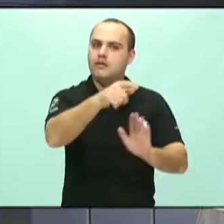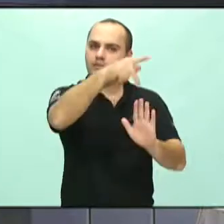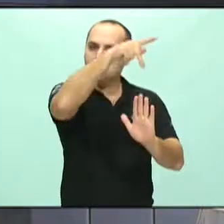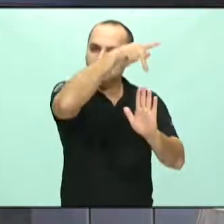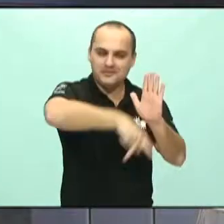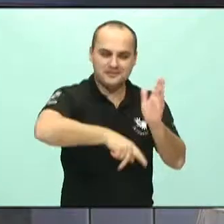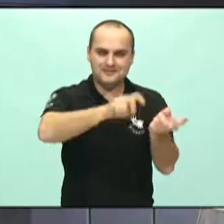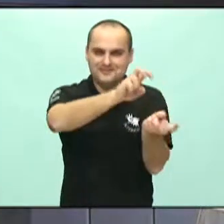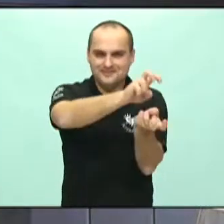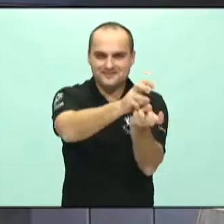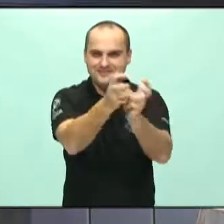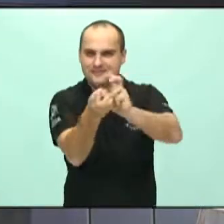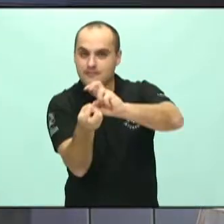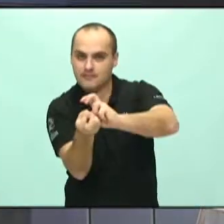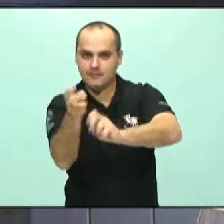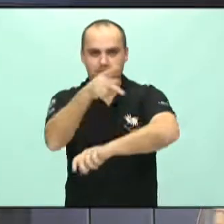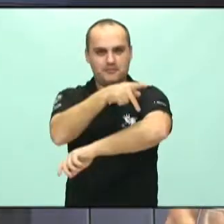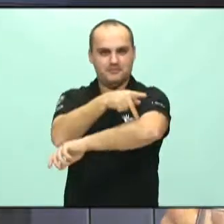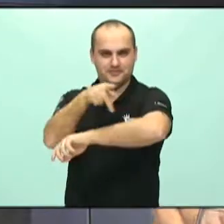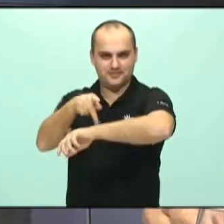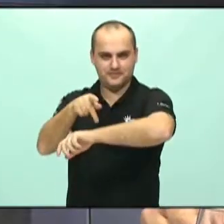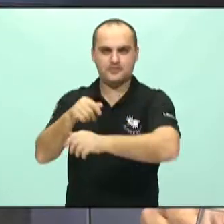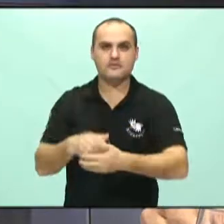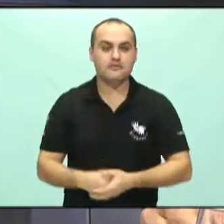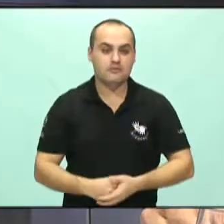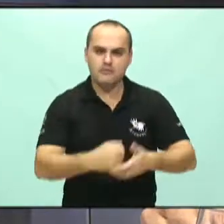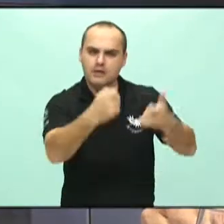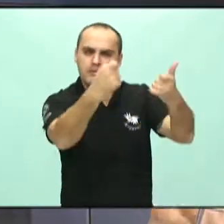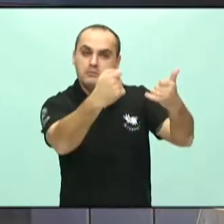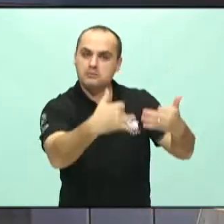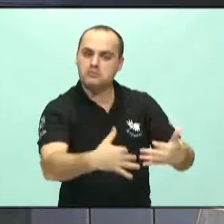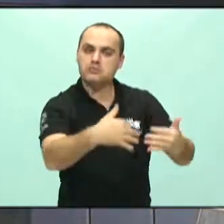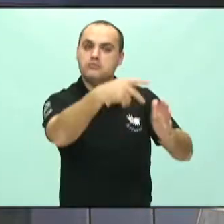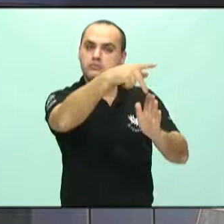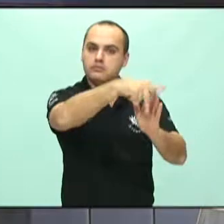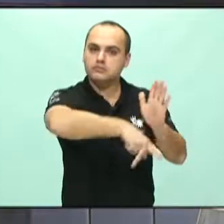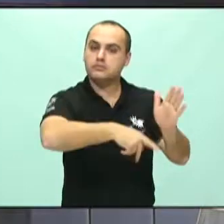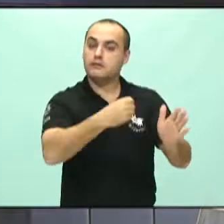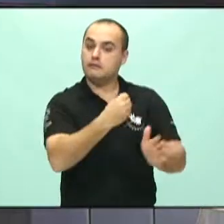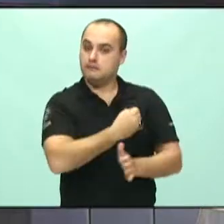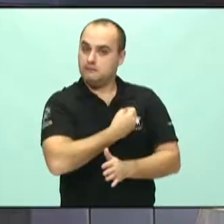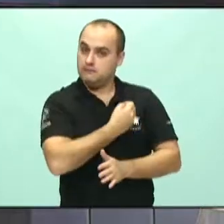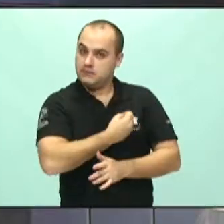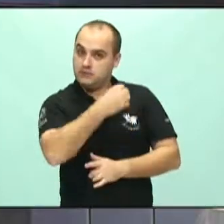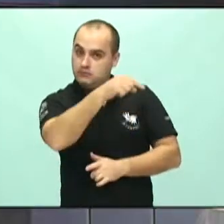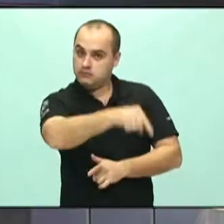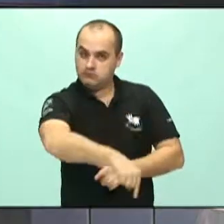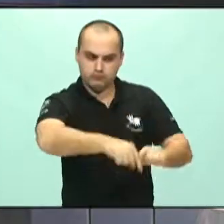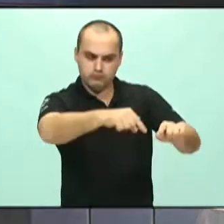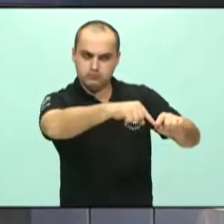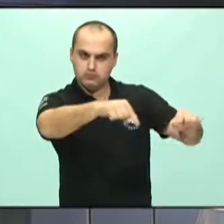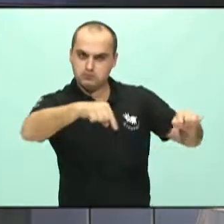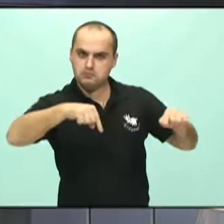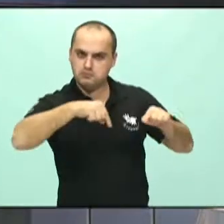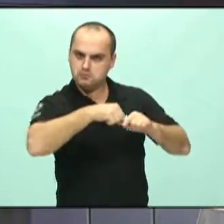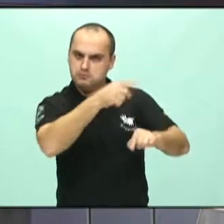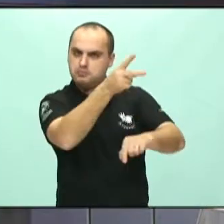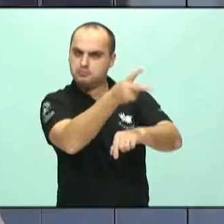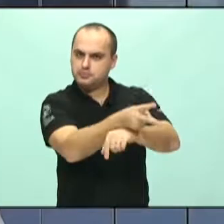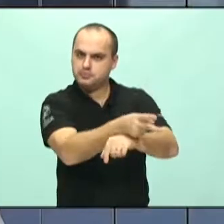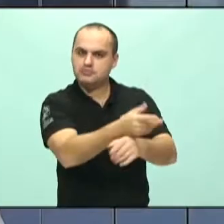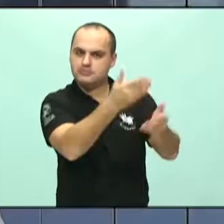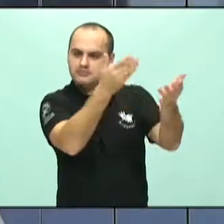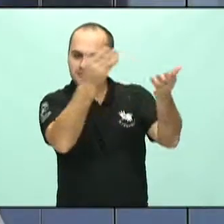Capoeira Pedagógica. Para explicar como funciona esse projeto, nós recebemos aqui no estúdio da TV Câmara